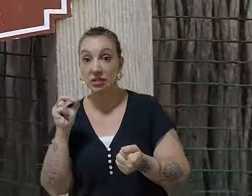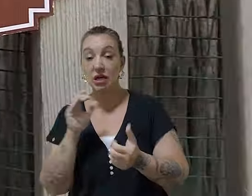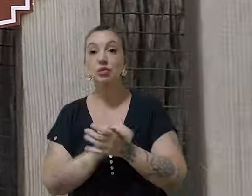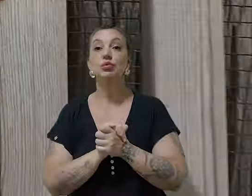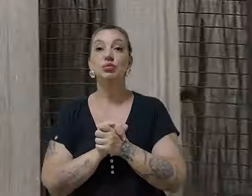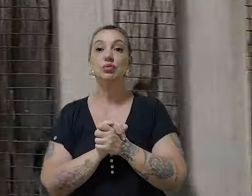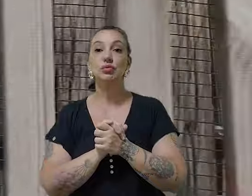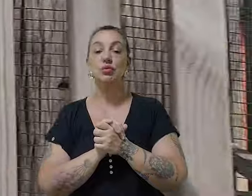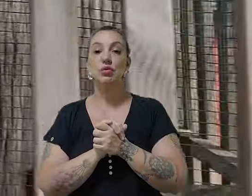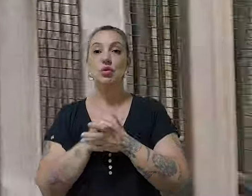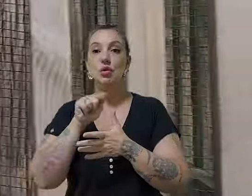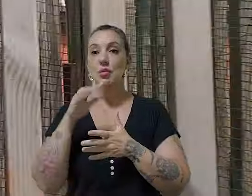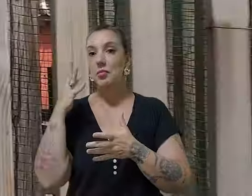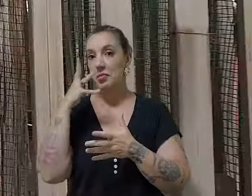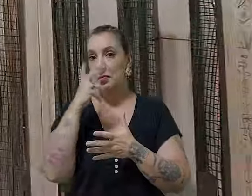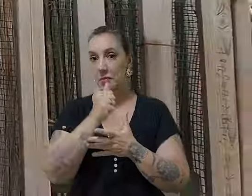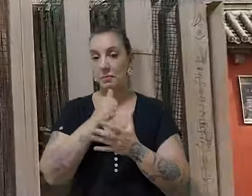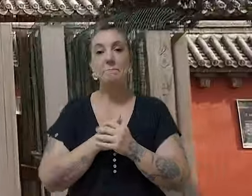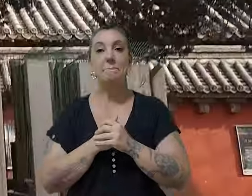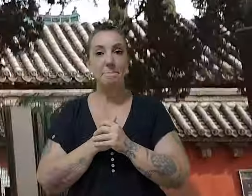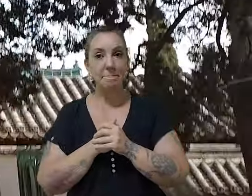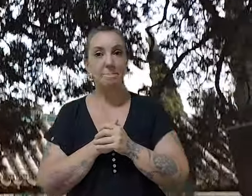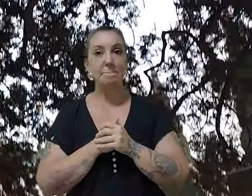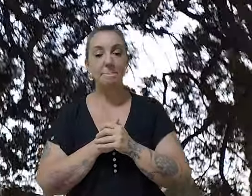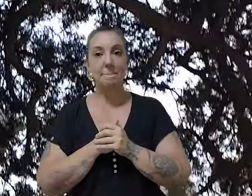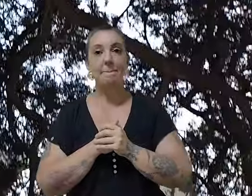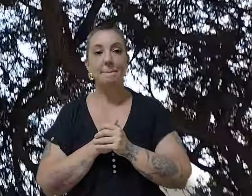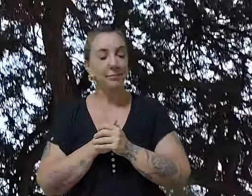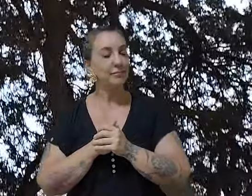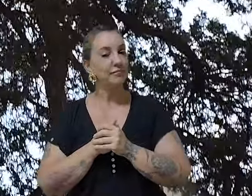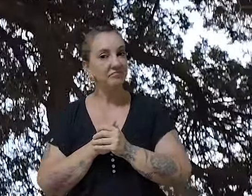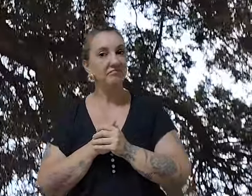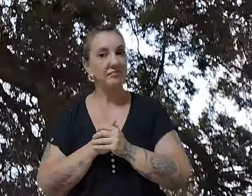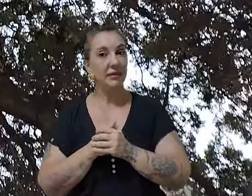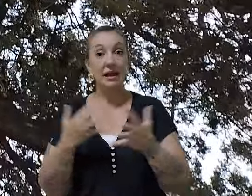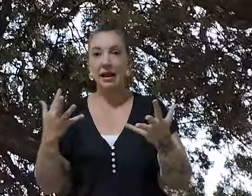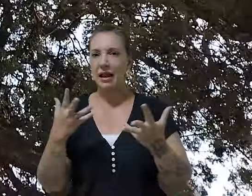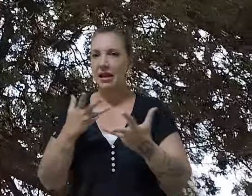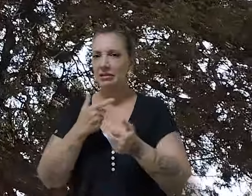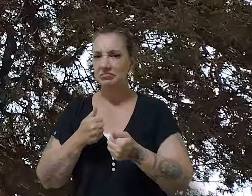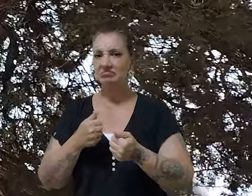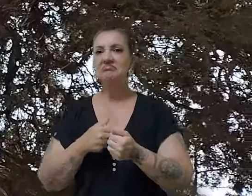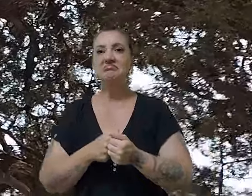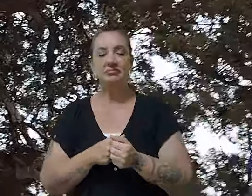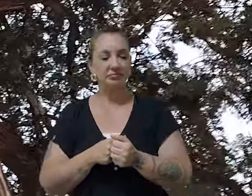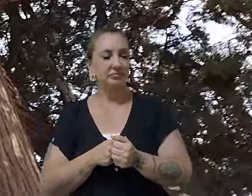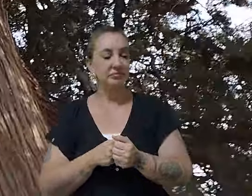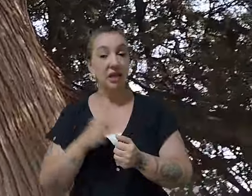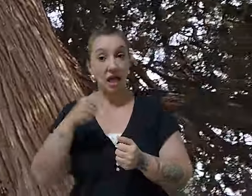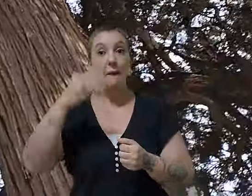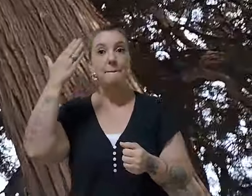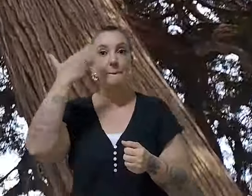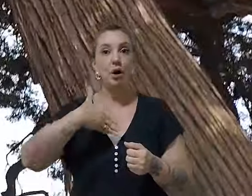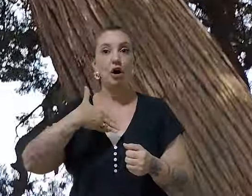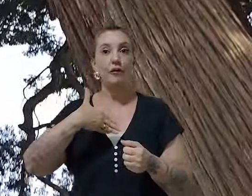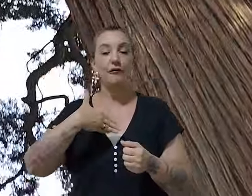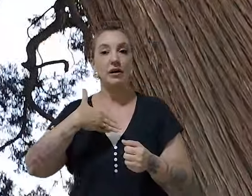1200, olha só que beleza. Olha que beleza, que coisa linda. Isso é uma prova de